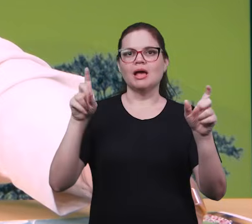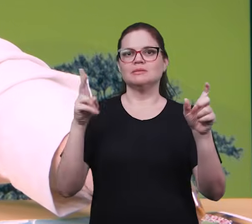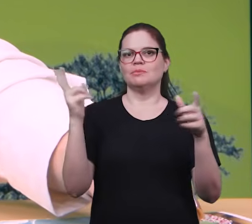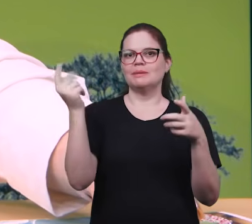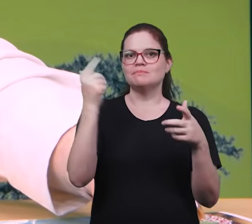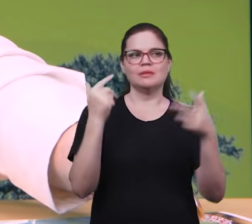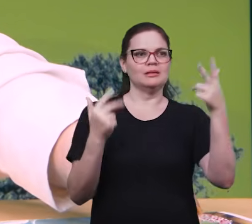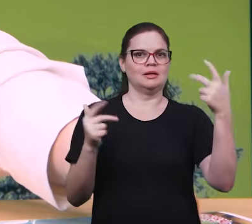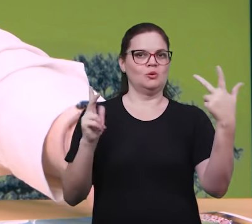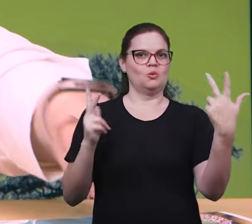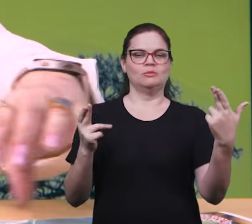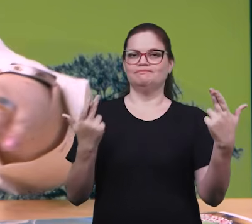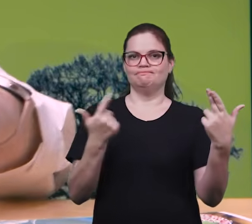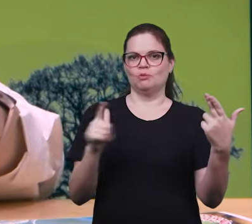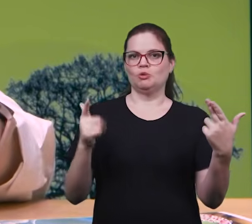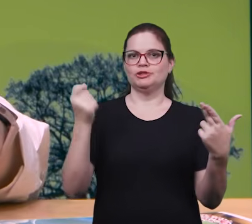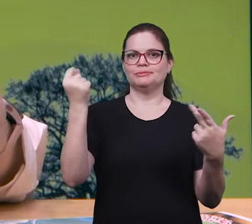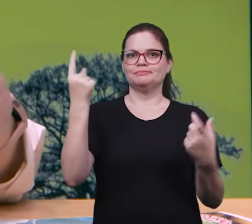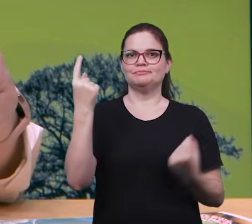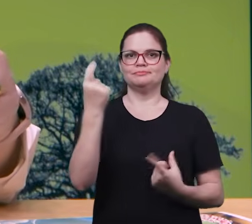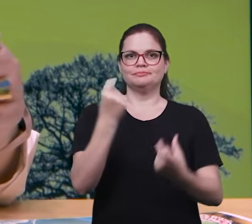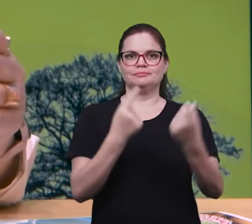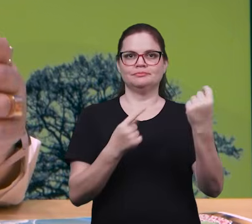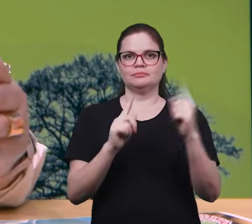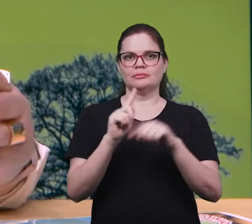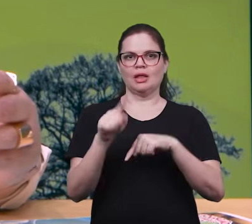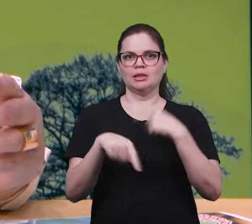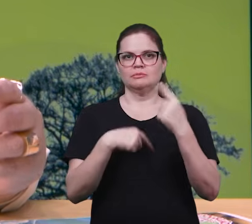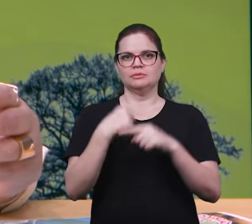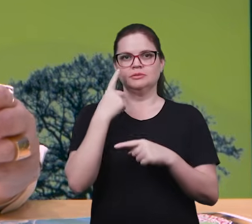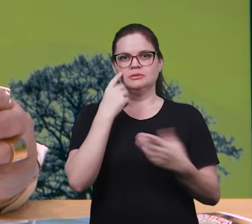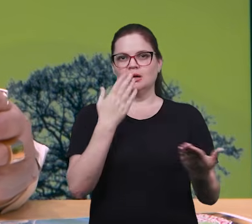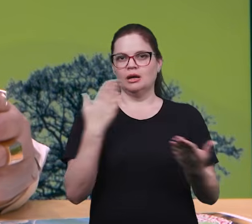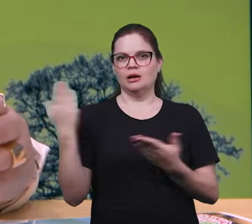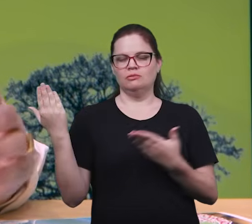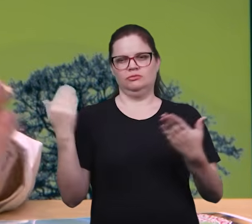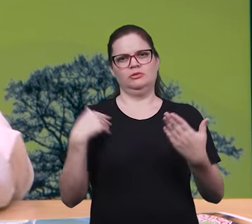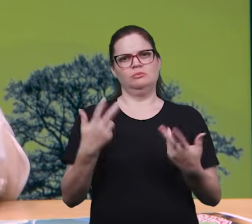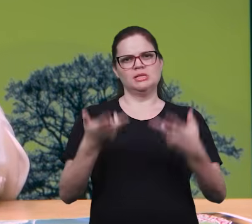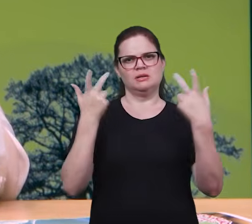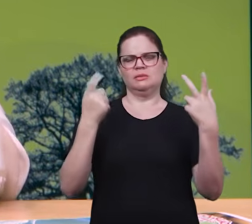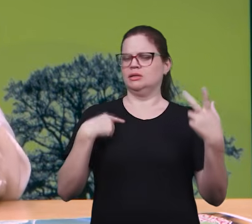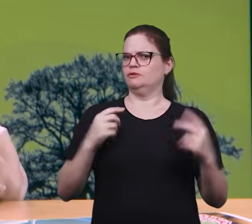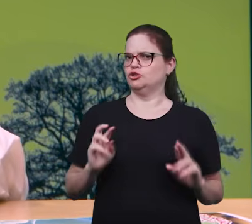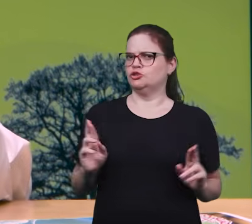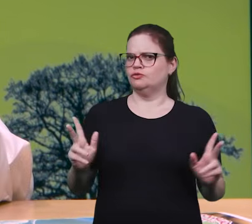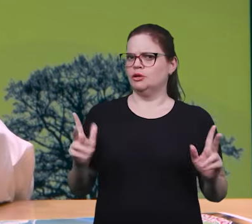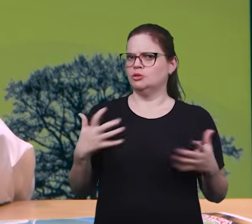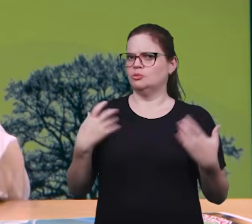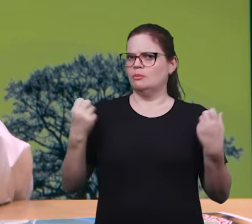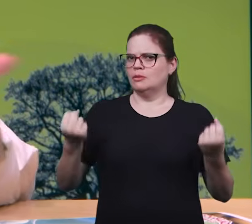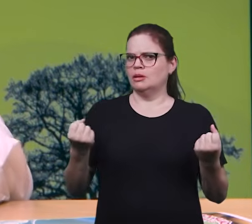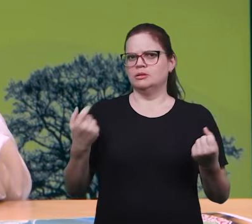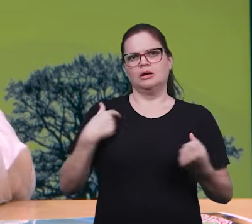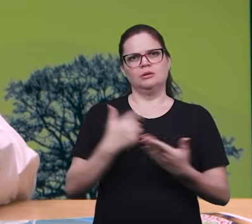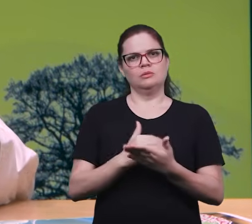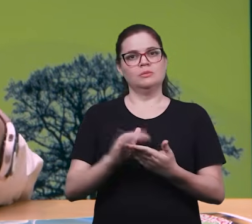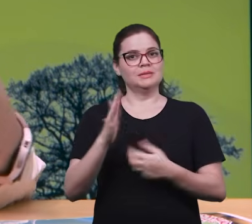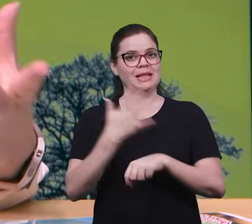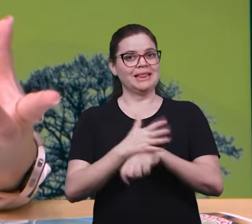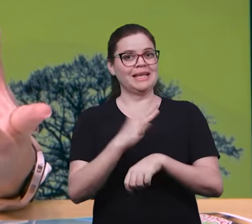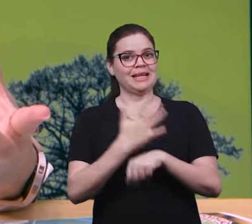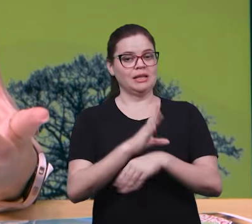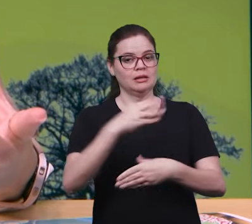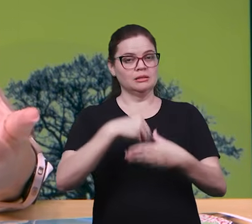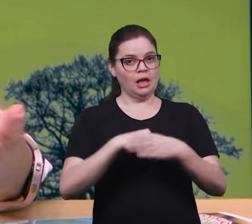que foi uma surpresa, quando eu fui gerar as imagens eu vi que elas estavam diferentes. Então eu comecei a treinar para poder ver o que ela